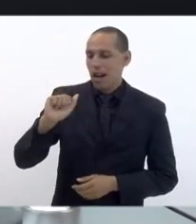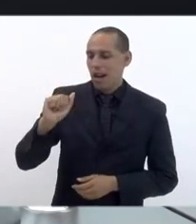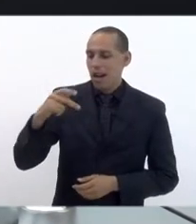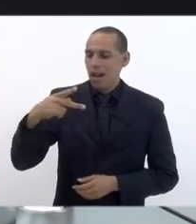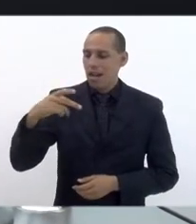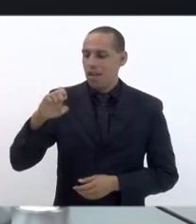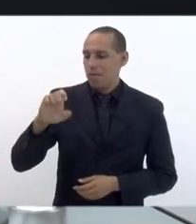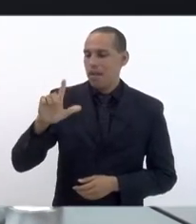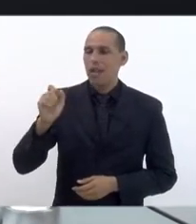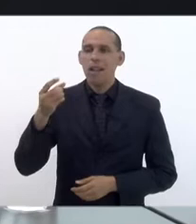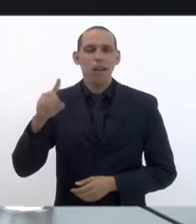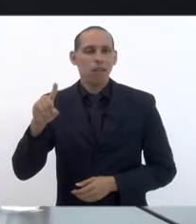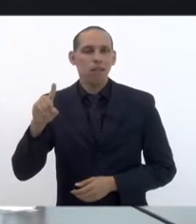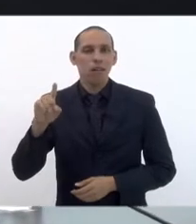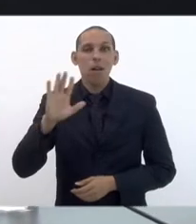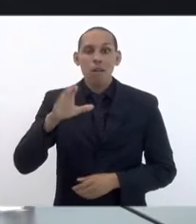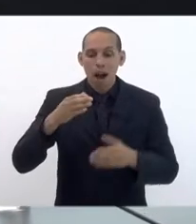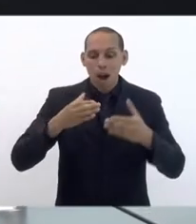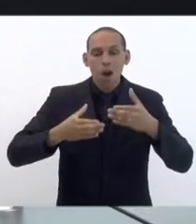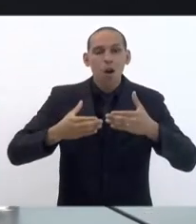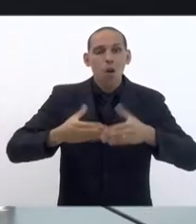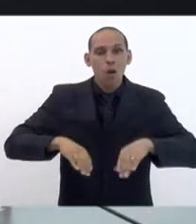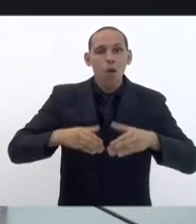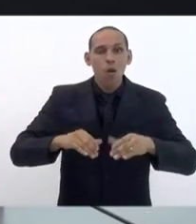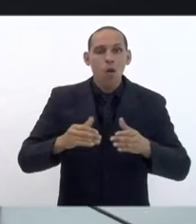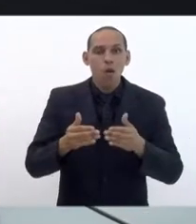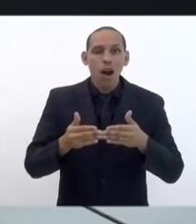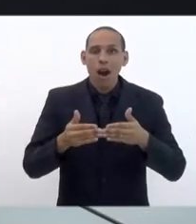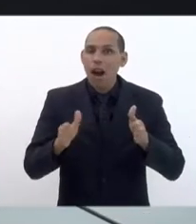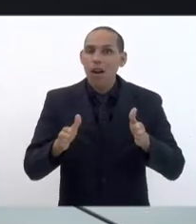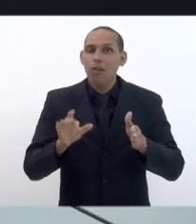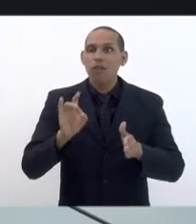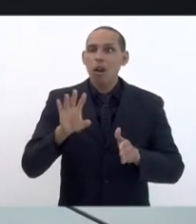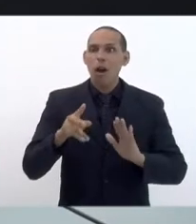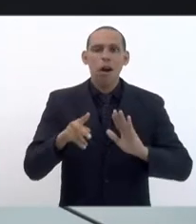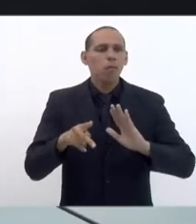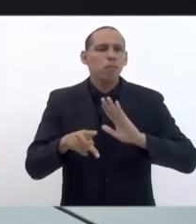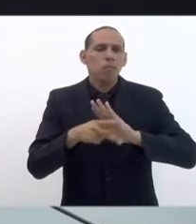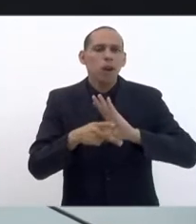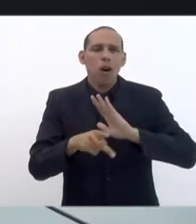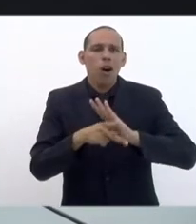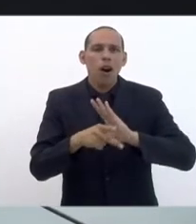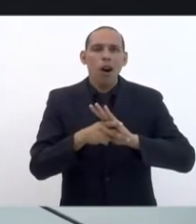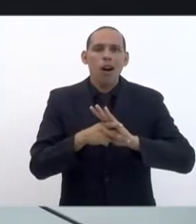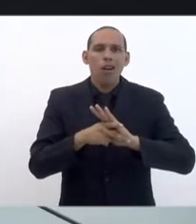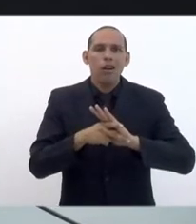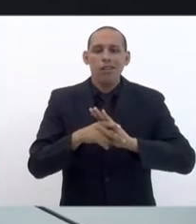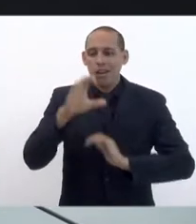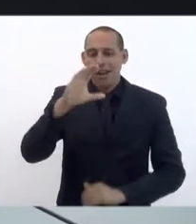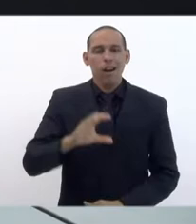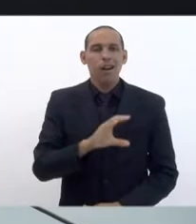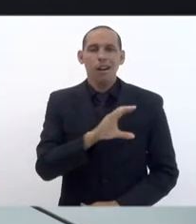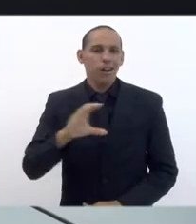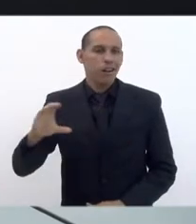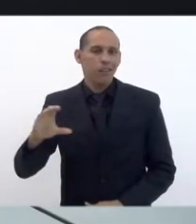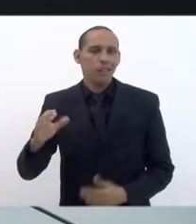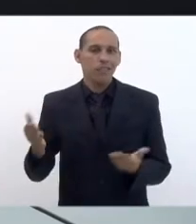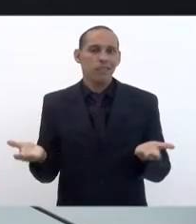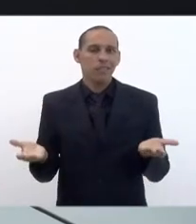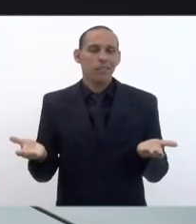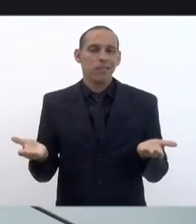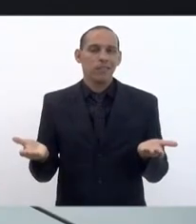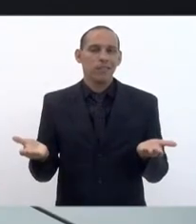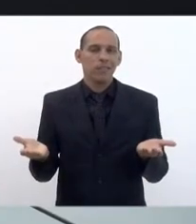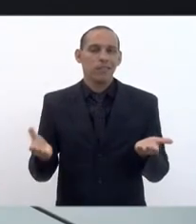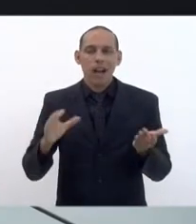Uhum. Mas eles, quando abrem o concurso, esse capelão só pode ser da Igreja Católica Apostólica Romana. E o sentido